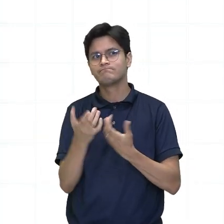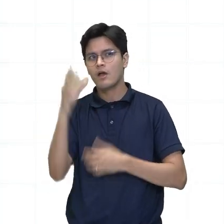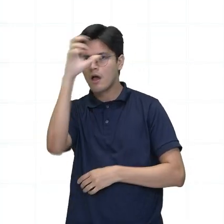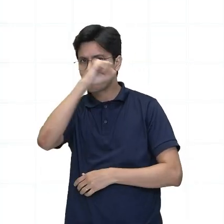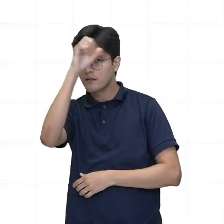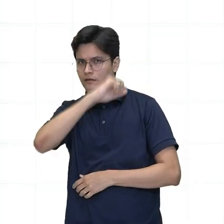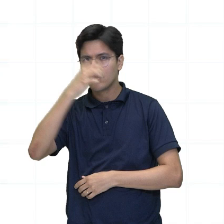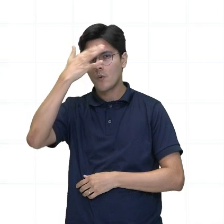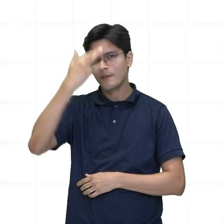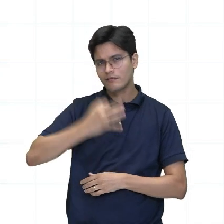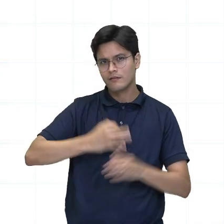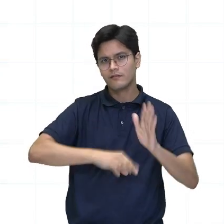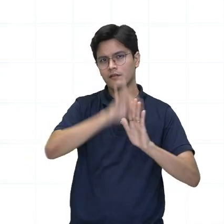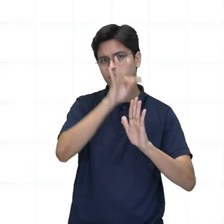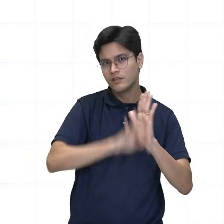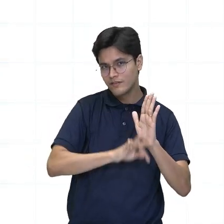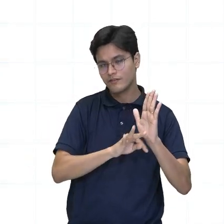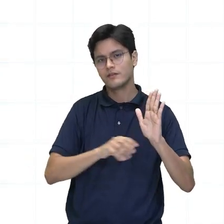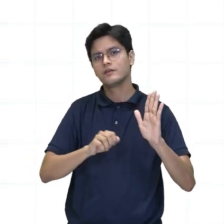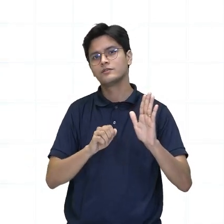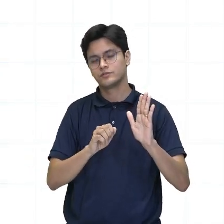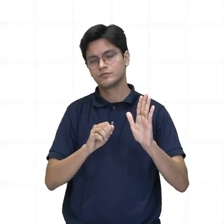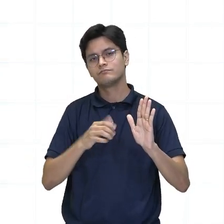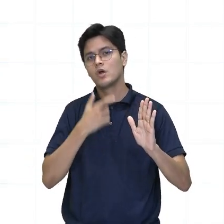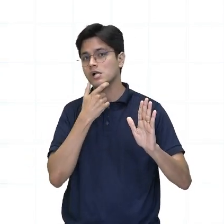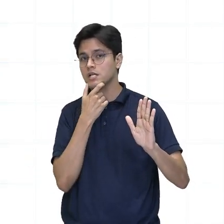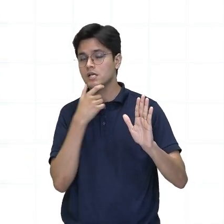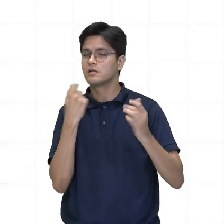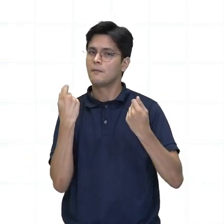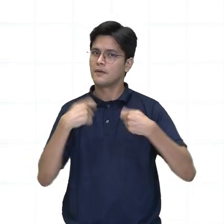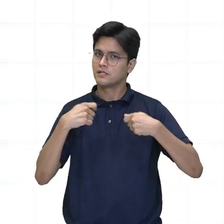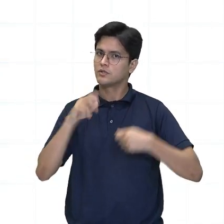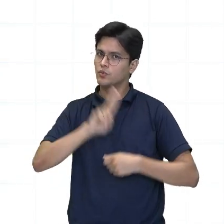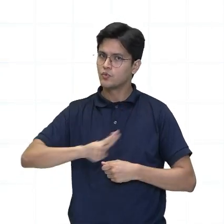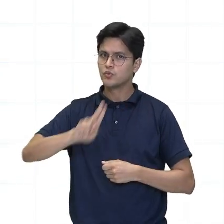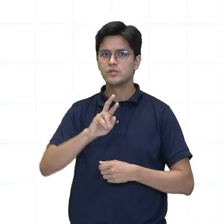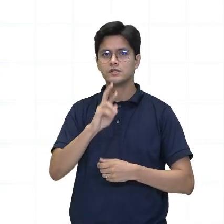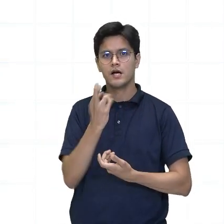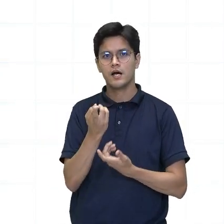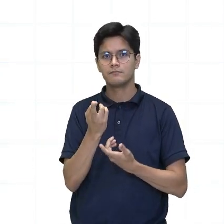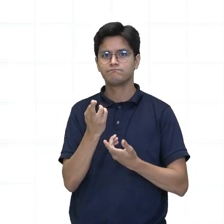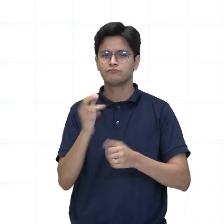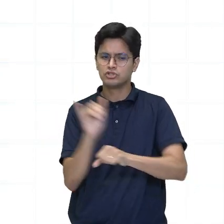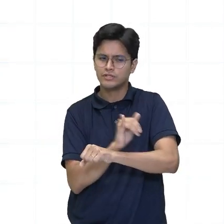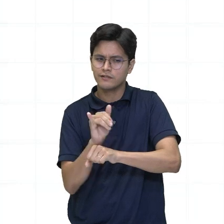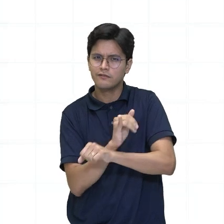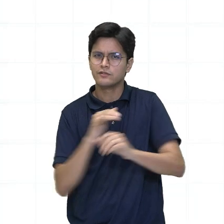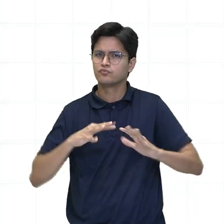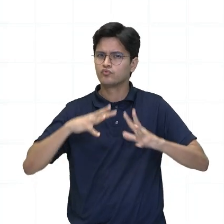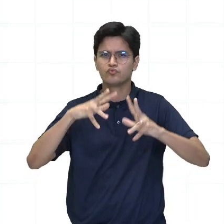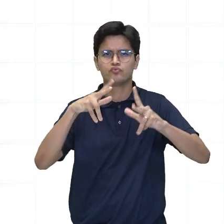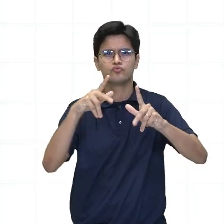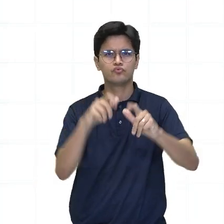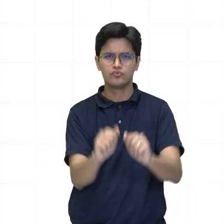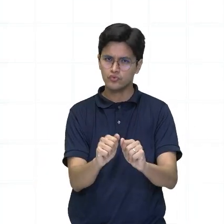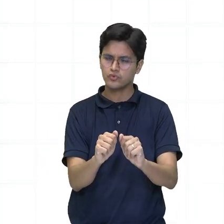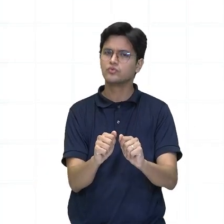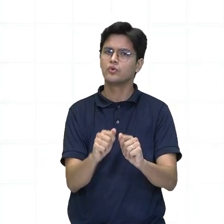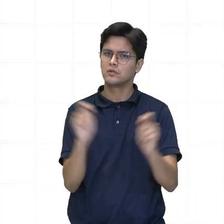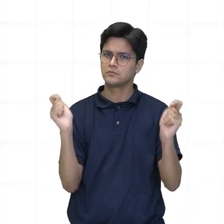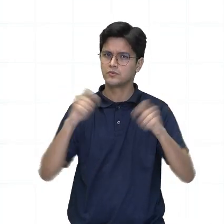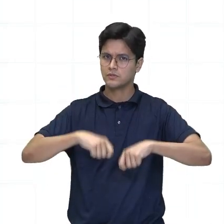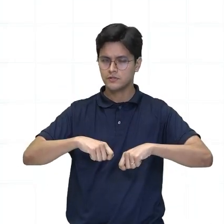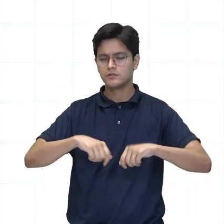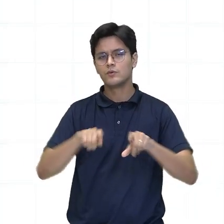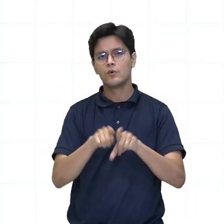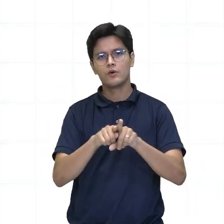em inglês, nós precisamos usar todos os recursos possíveis, que aí ajuda bastante na hora